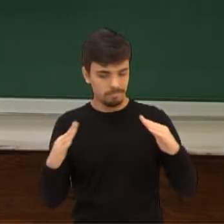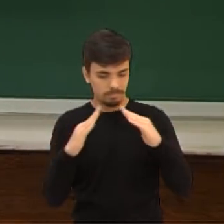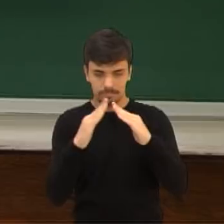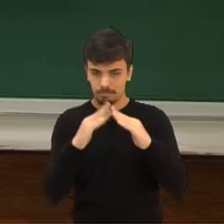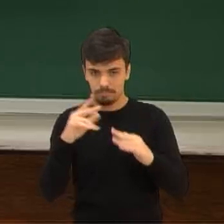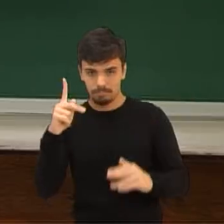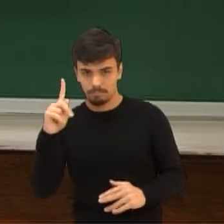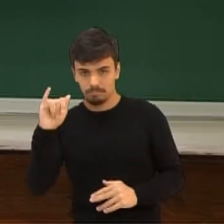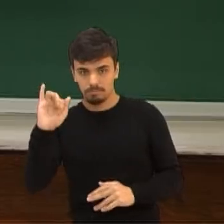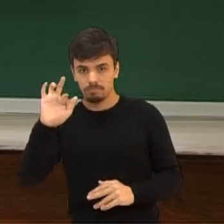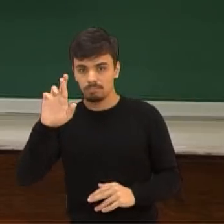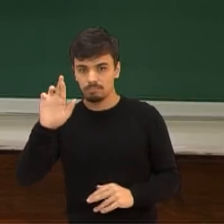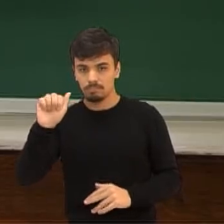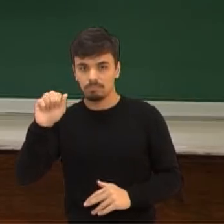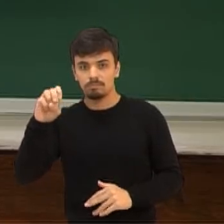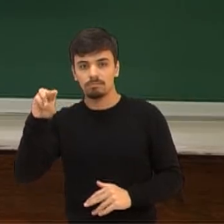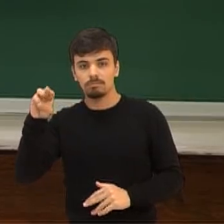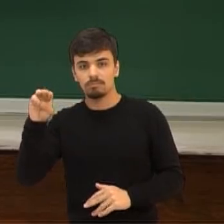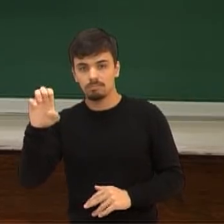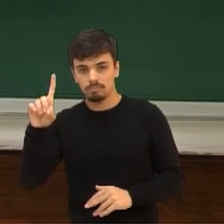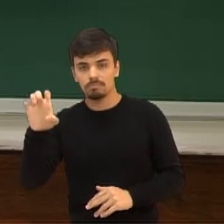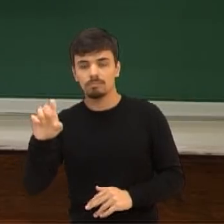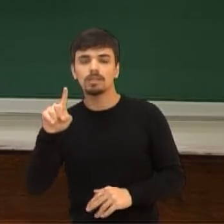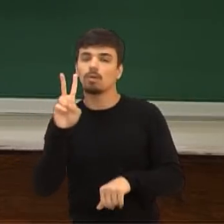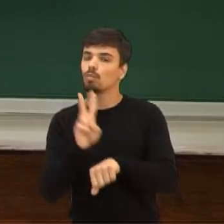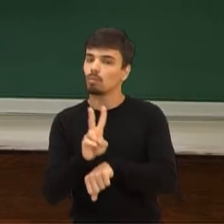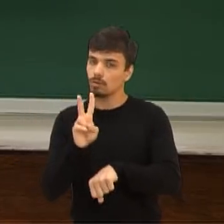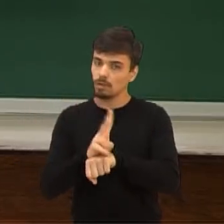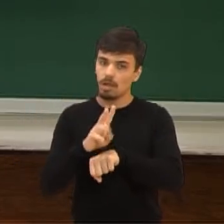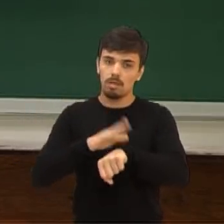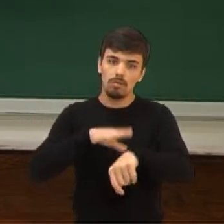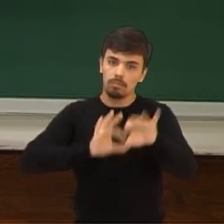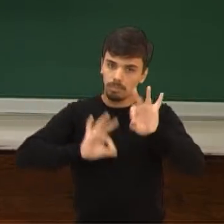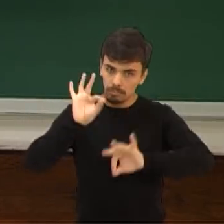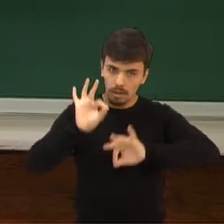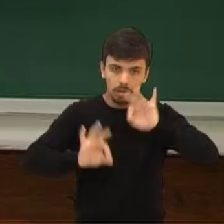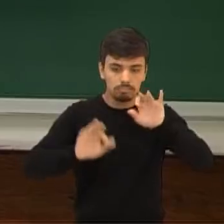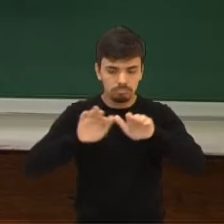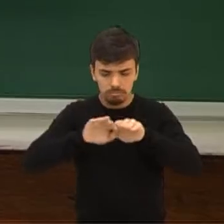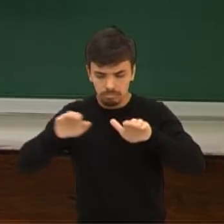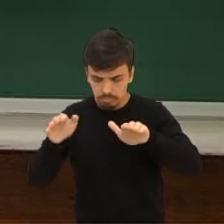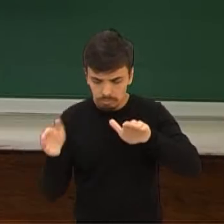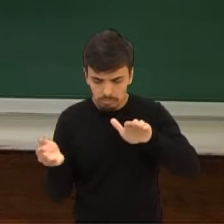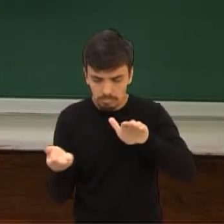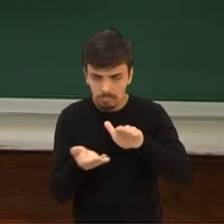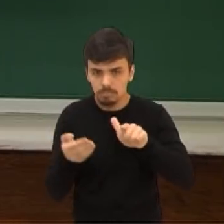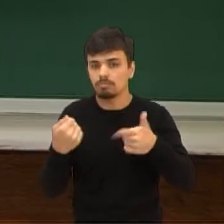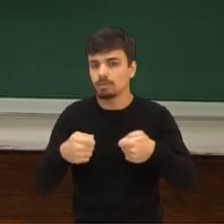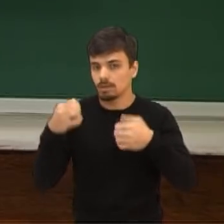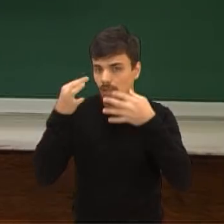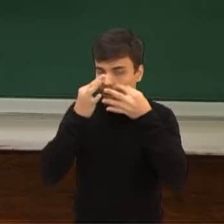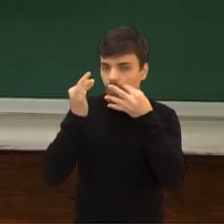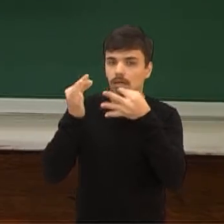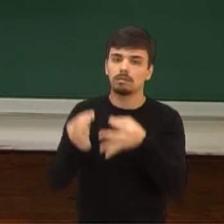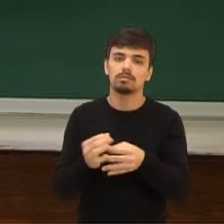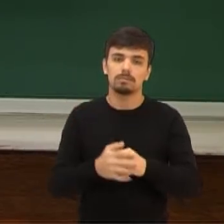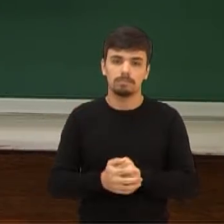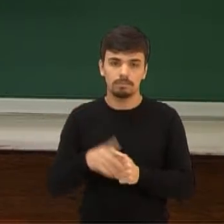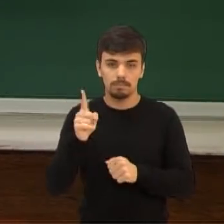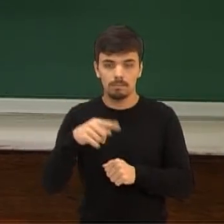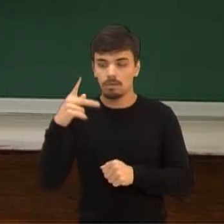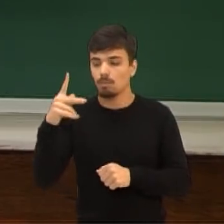pirâmide, ok? Então, cuidado na hora de montar a planificação. Tem que prestar muita atenção. É um